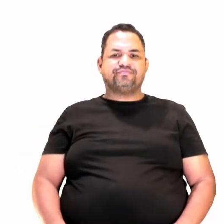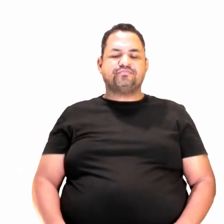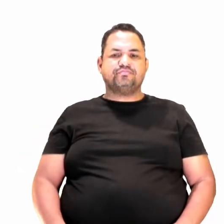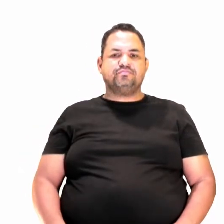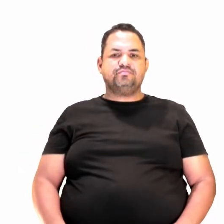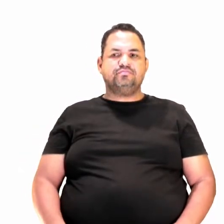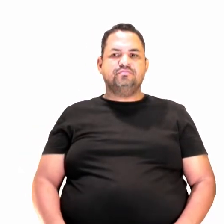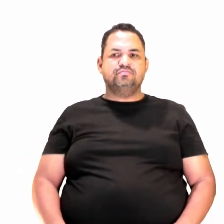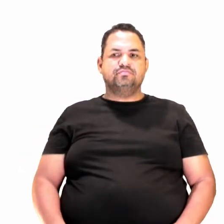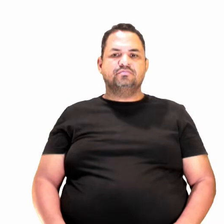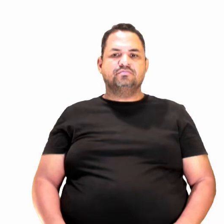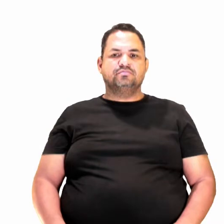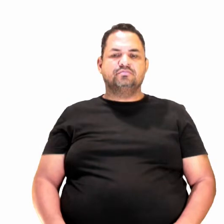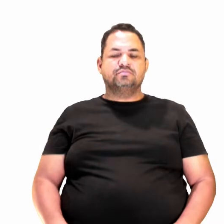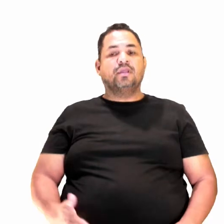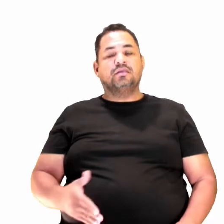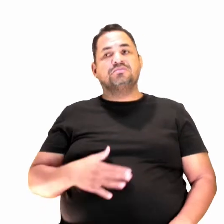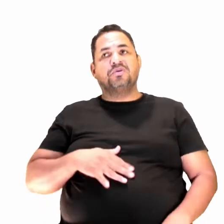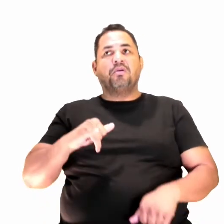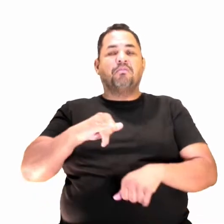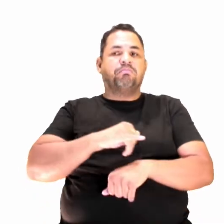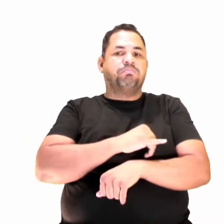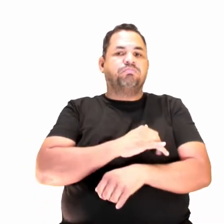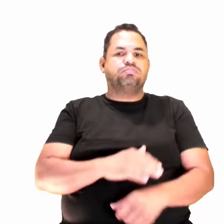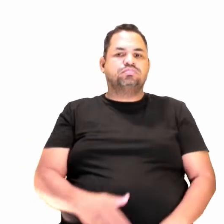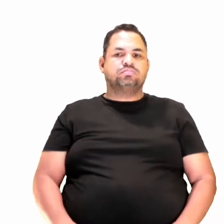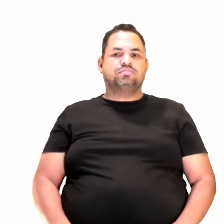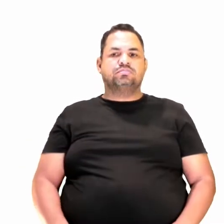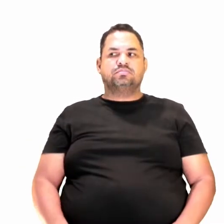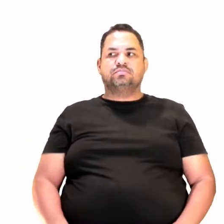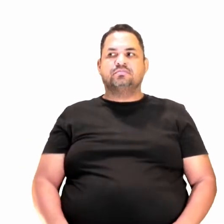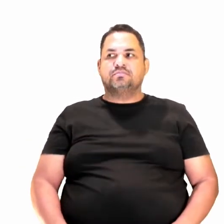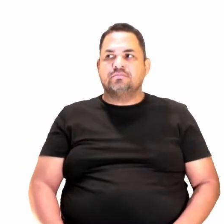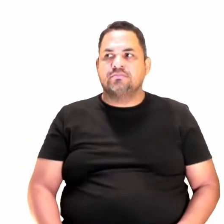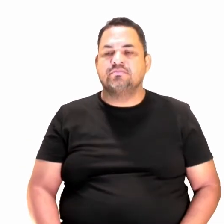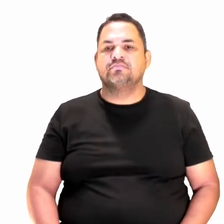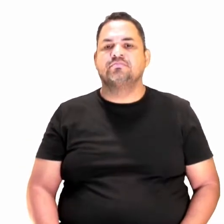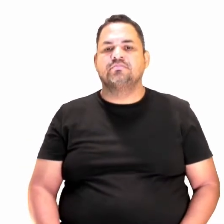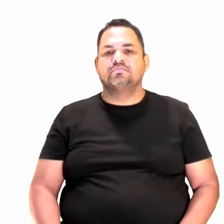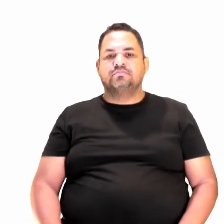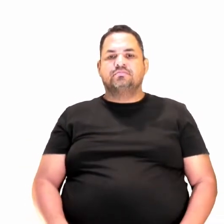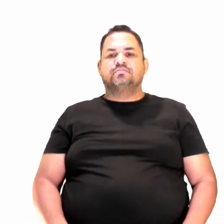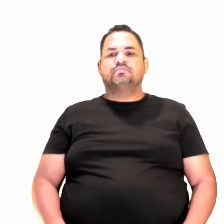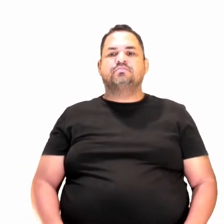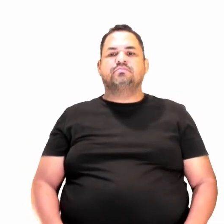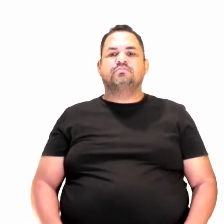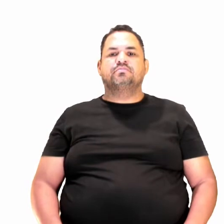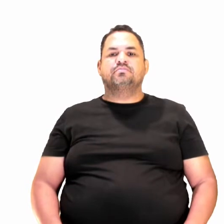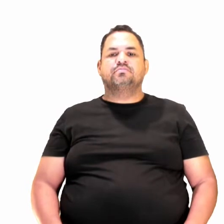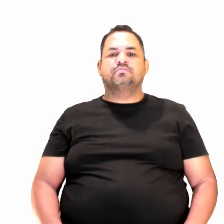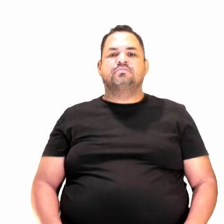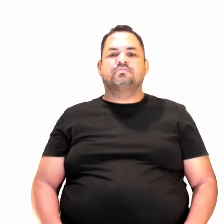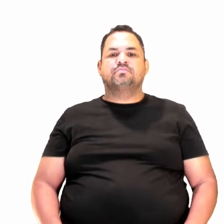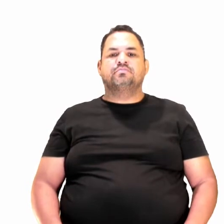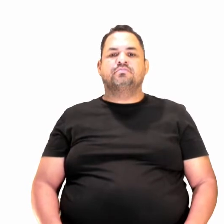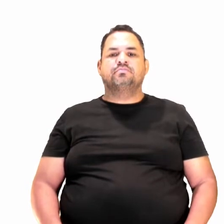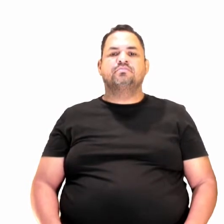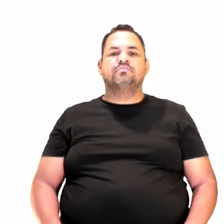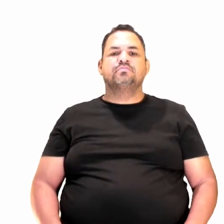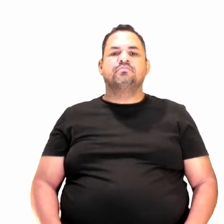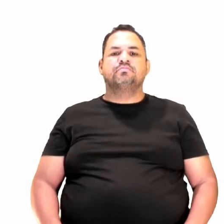short é o contrário de tall, certo? Tall, alto, short, pequeno. Are you thin,